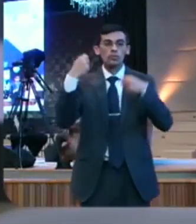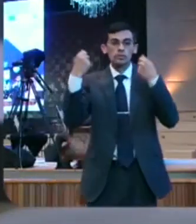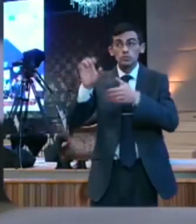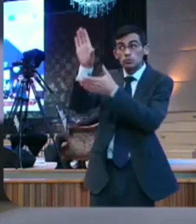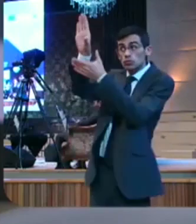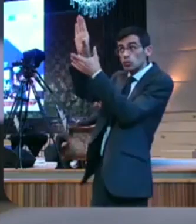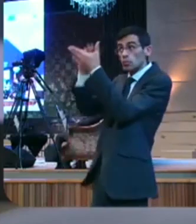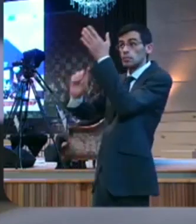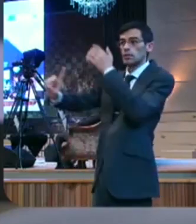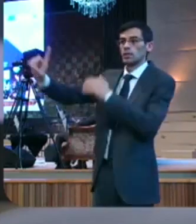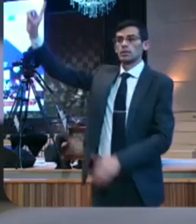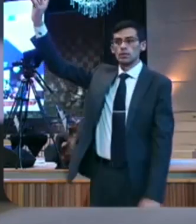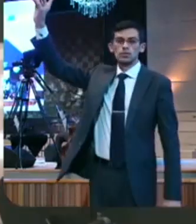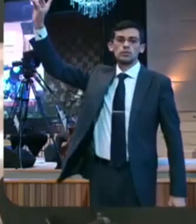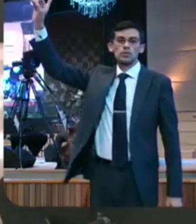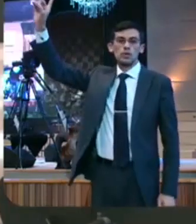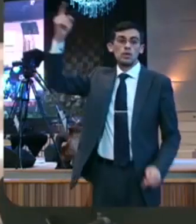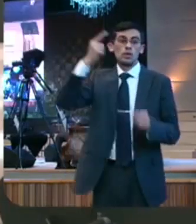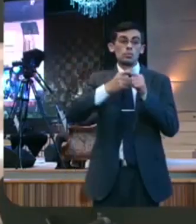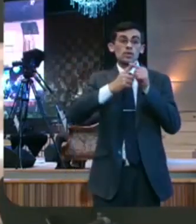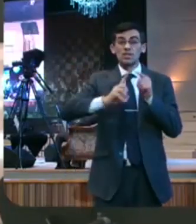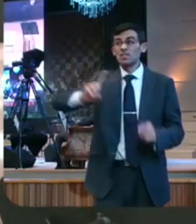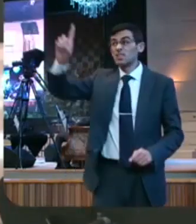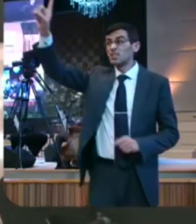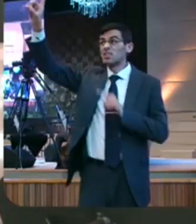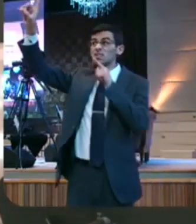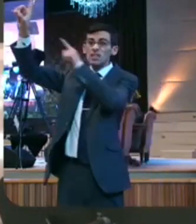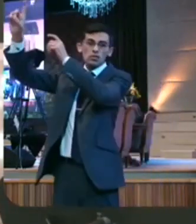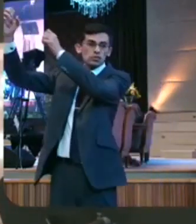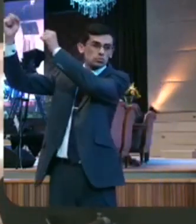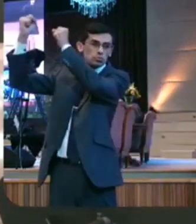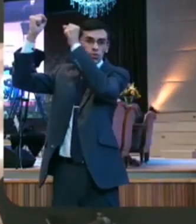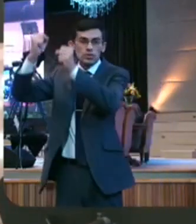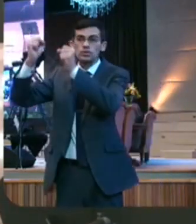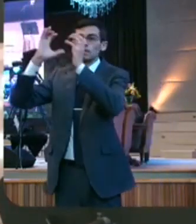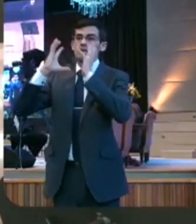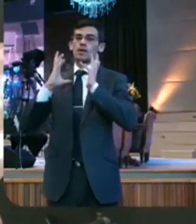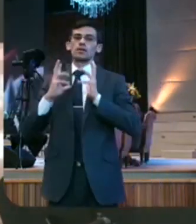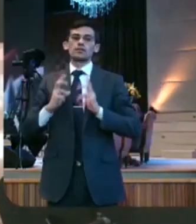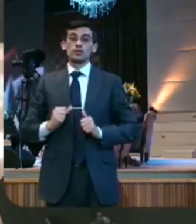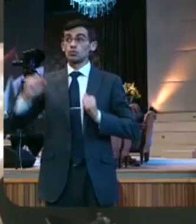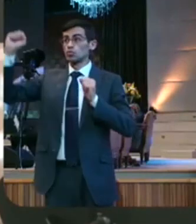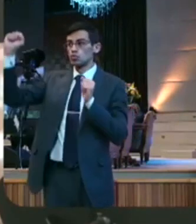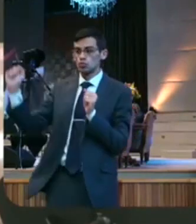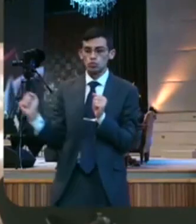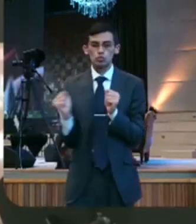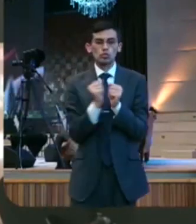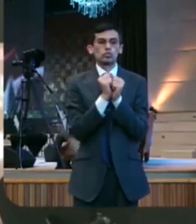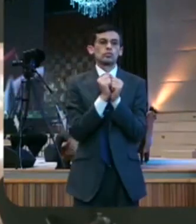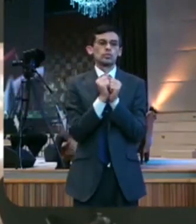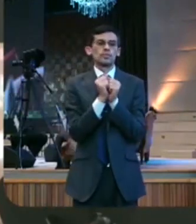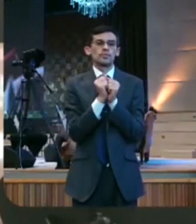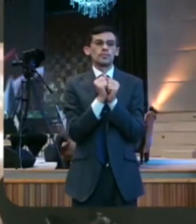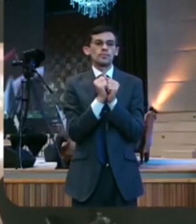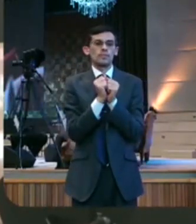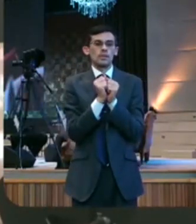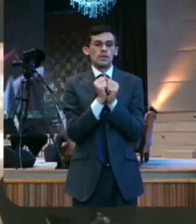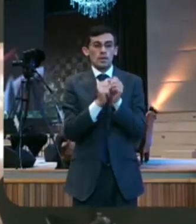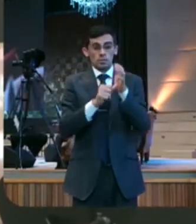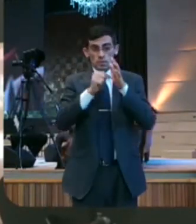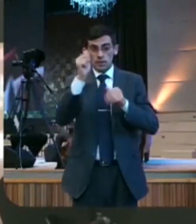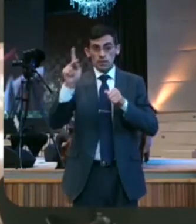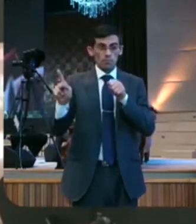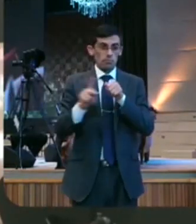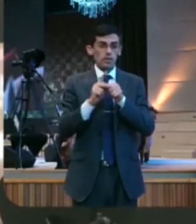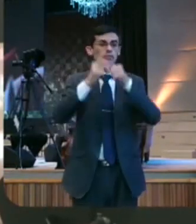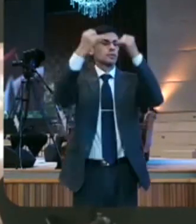que santificar-se? Porque o Deus Todo-Poderoso, que é santo, está conosco. 1 Pedro vai repetir o